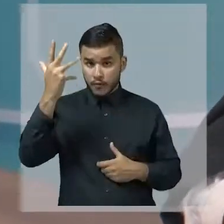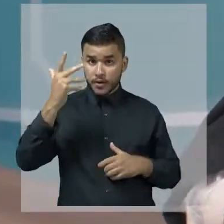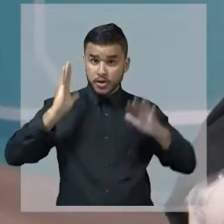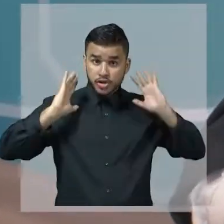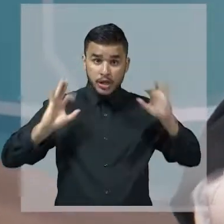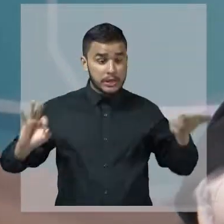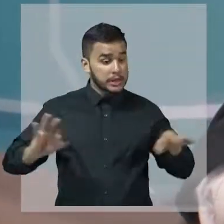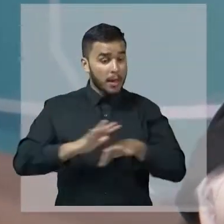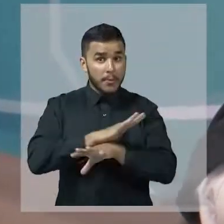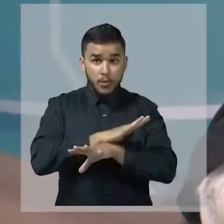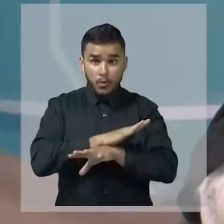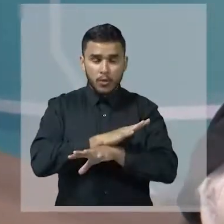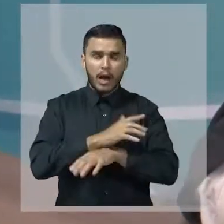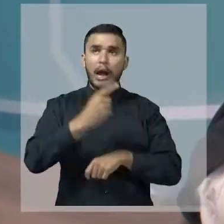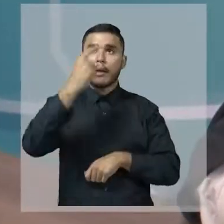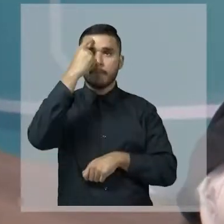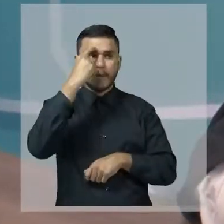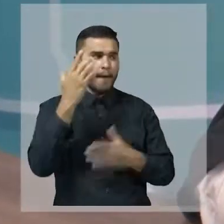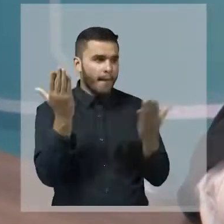nulificação. Mas